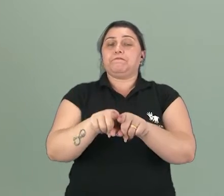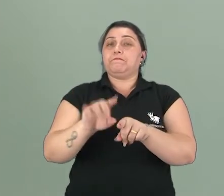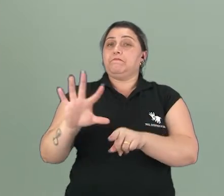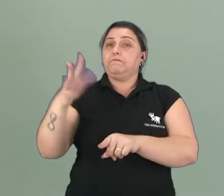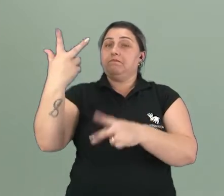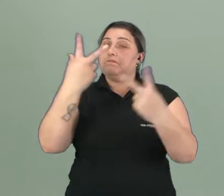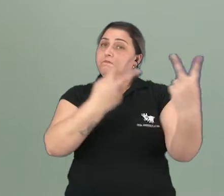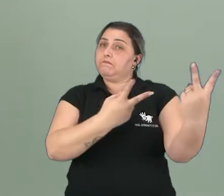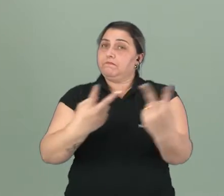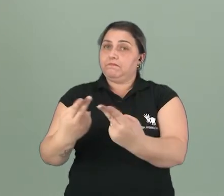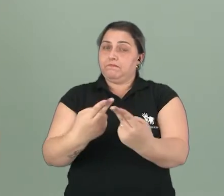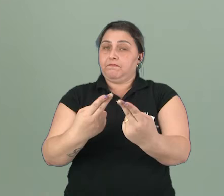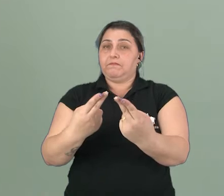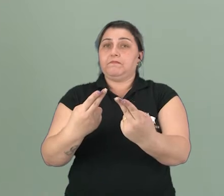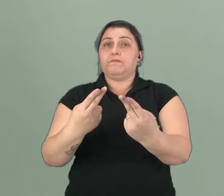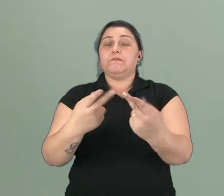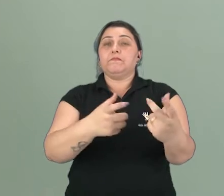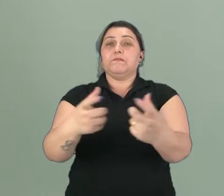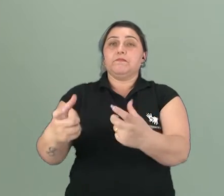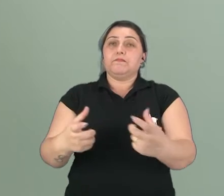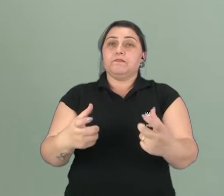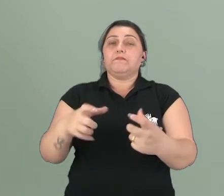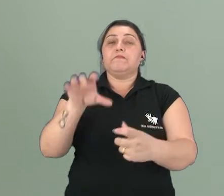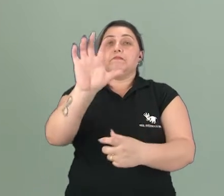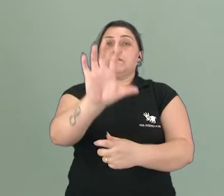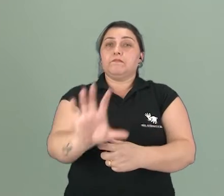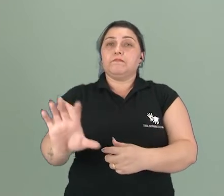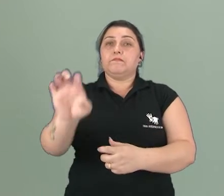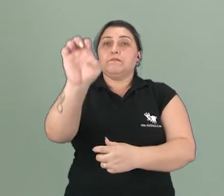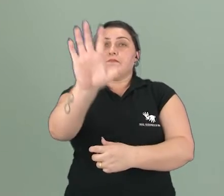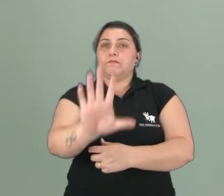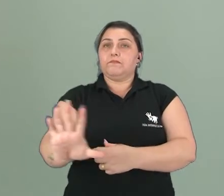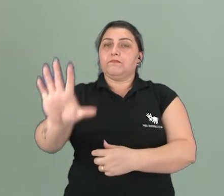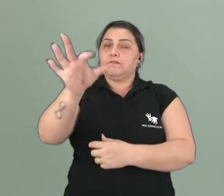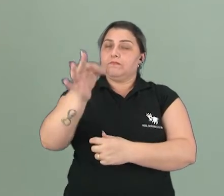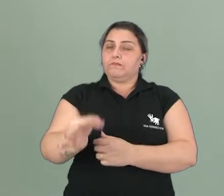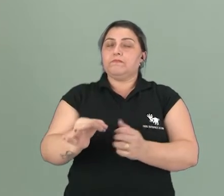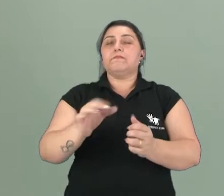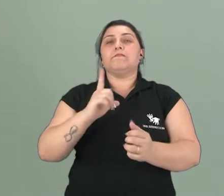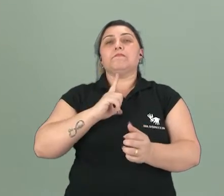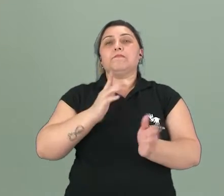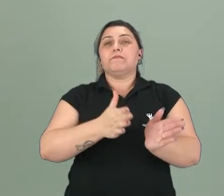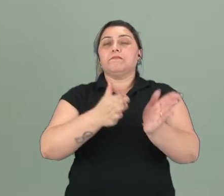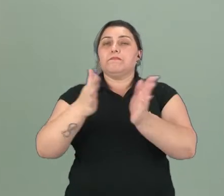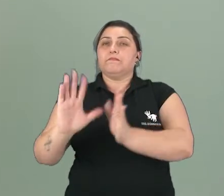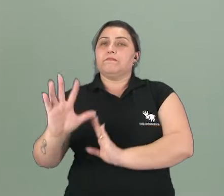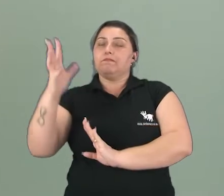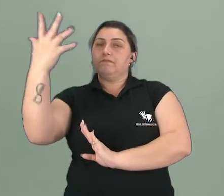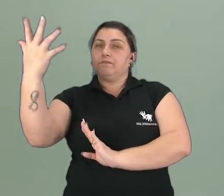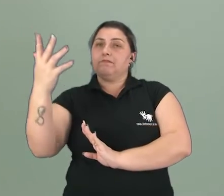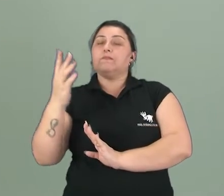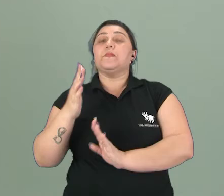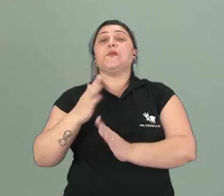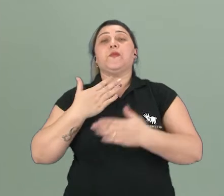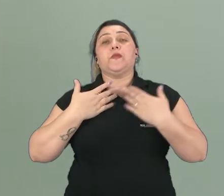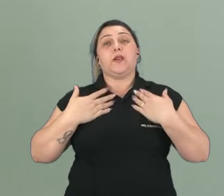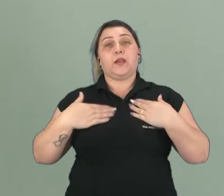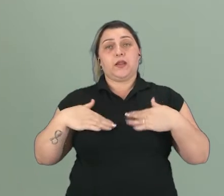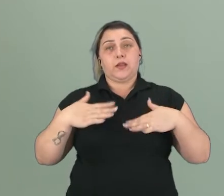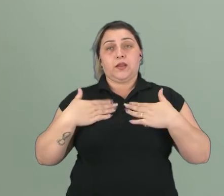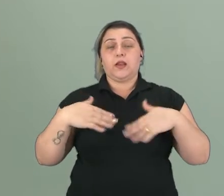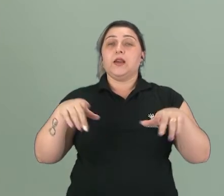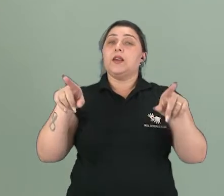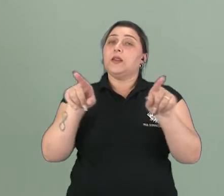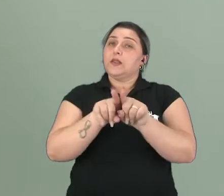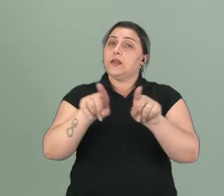da mesma maneira em todas as regiões da Europa, certo? Então a gente tem um processo que vai acontecer de forma lenta e também